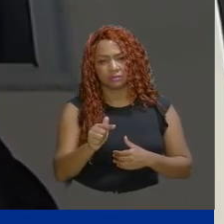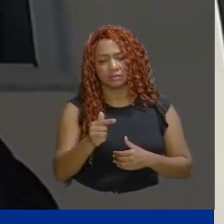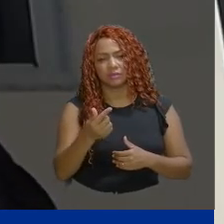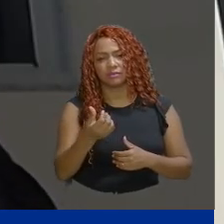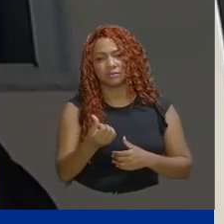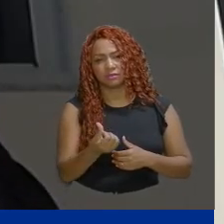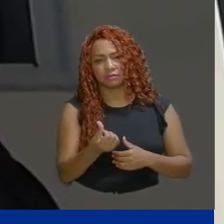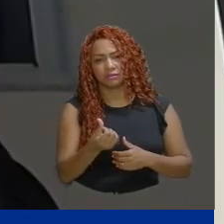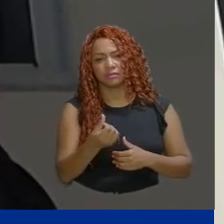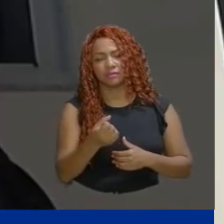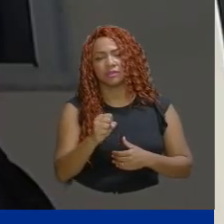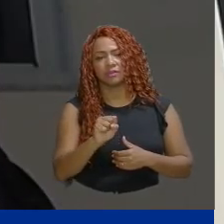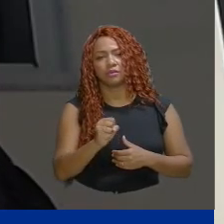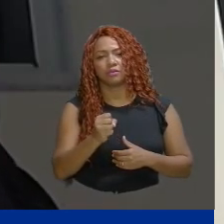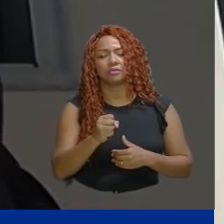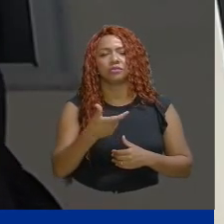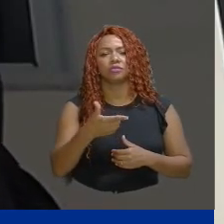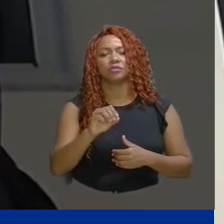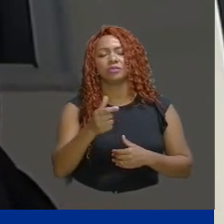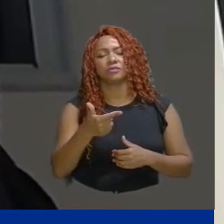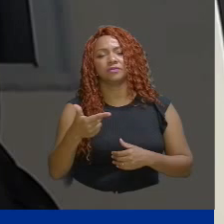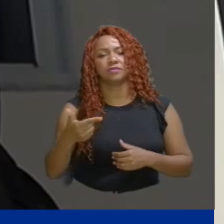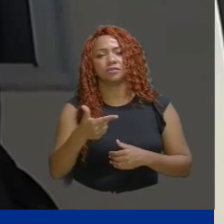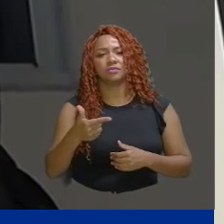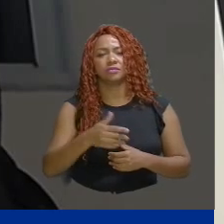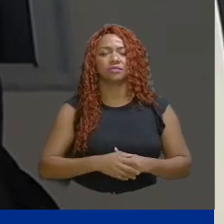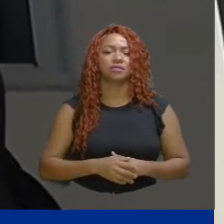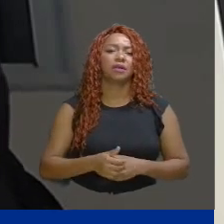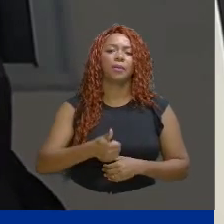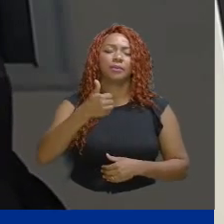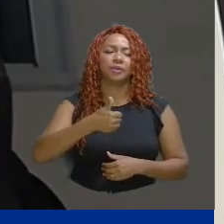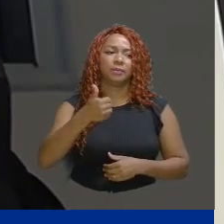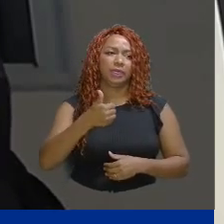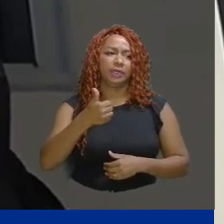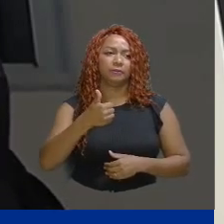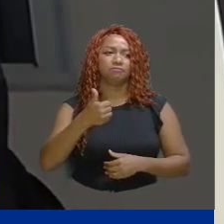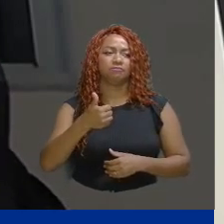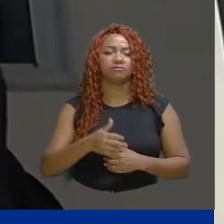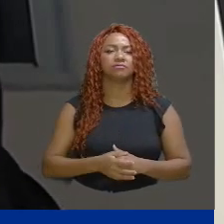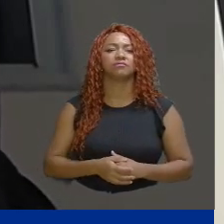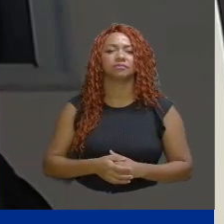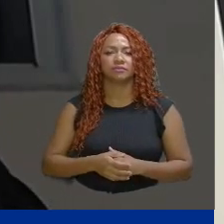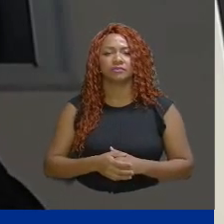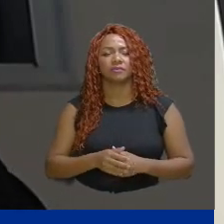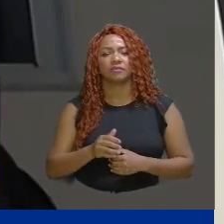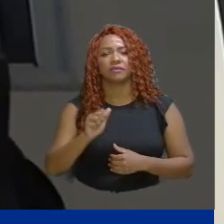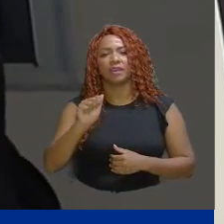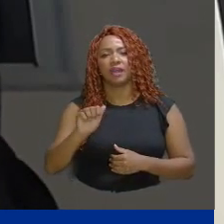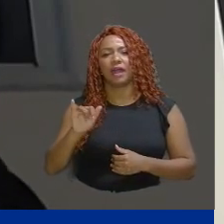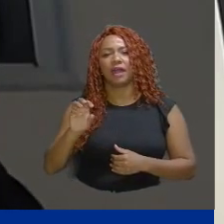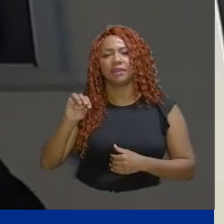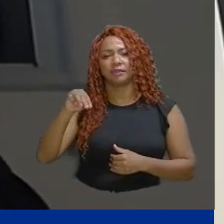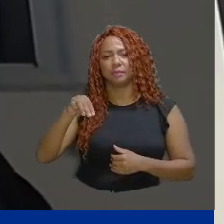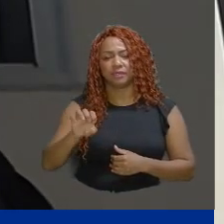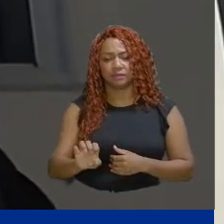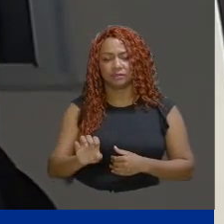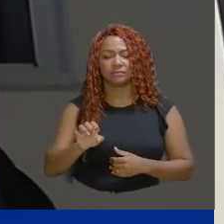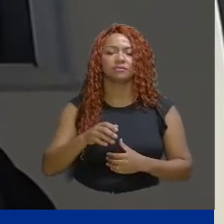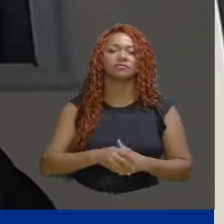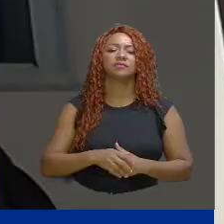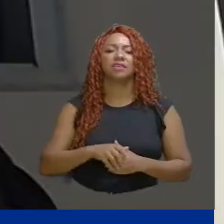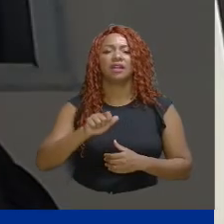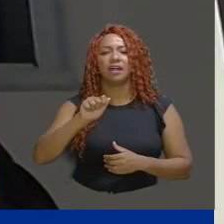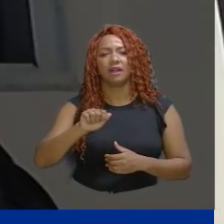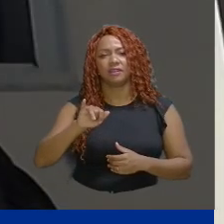601.668 de 2022. O primeiro quanto a uma AIME e o segundo quanto a